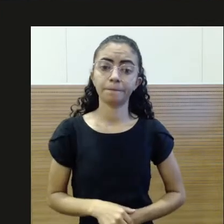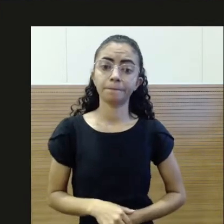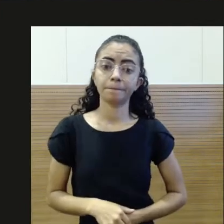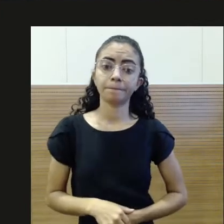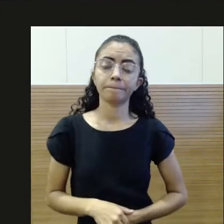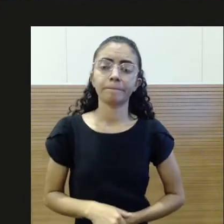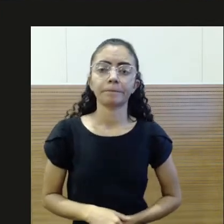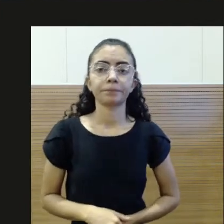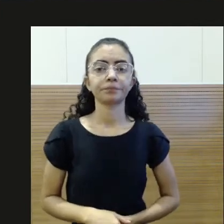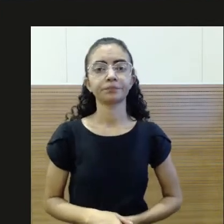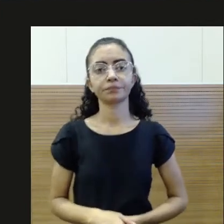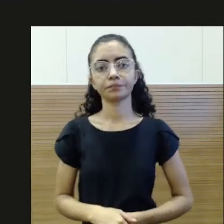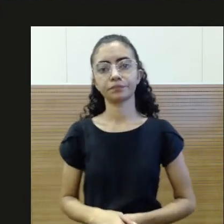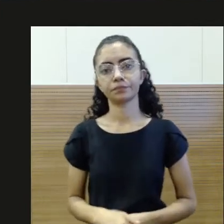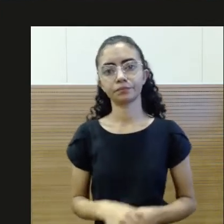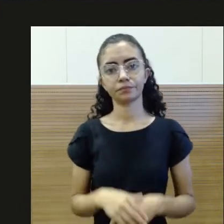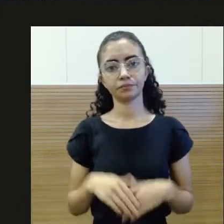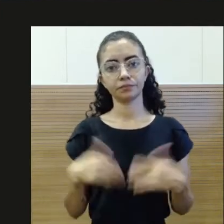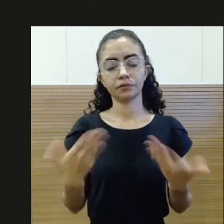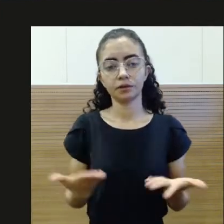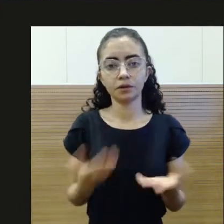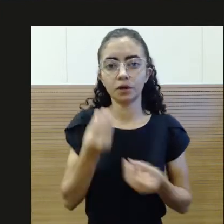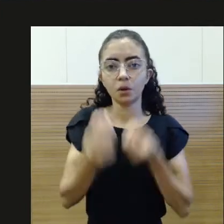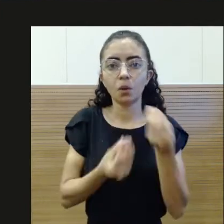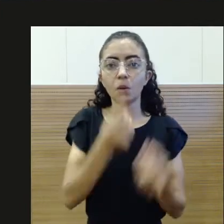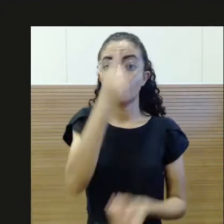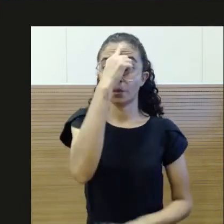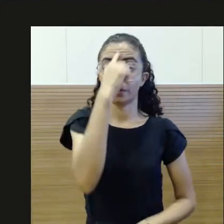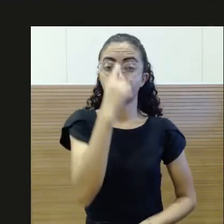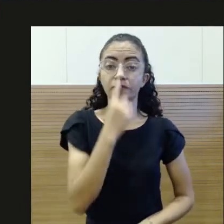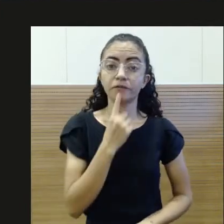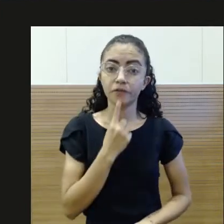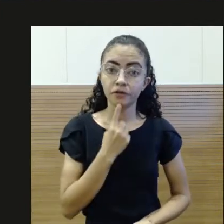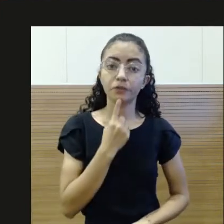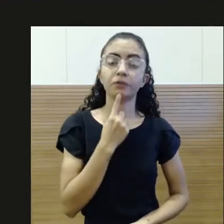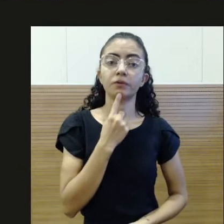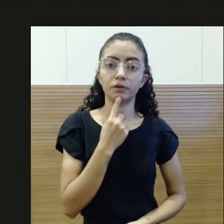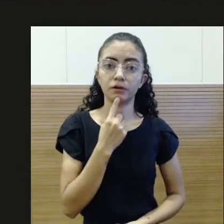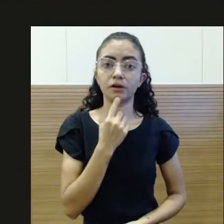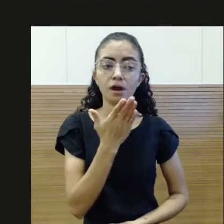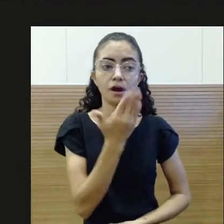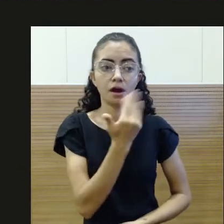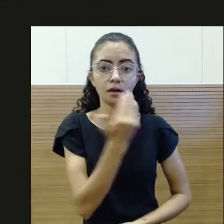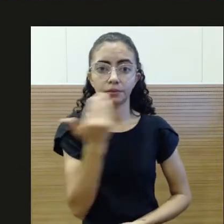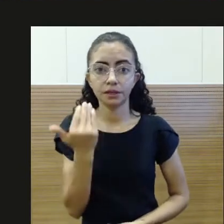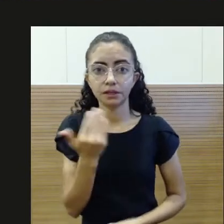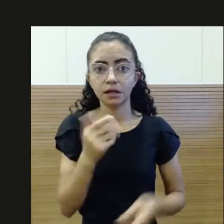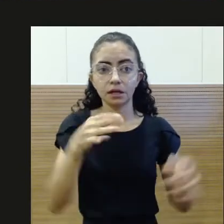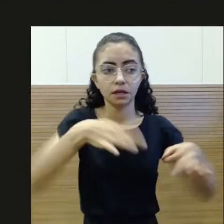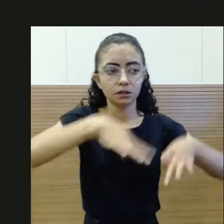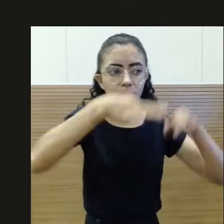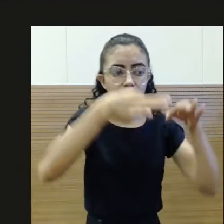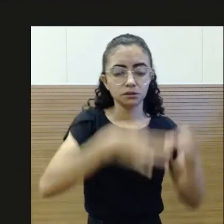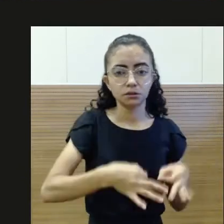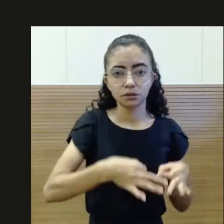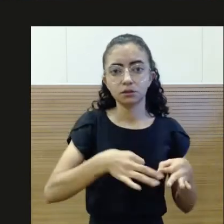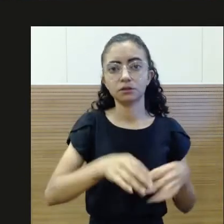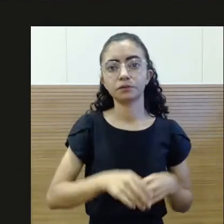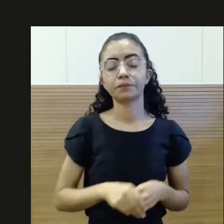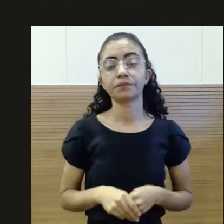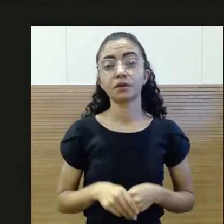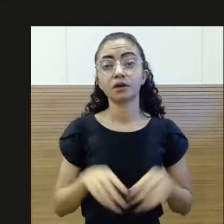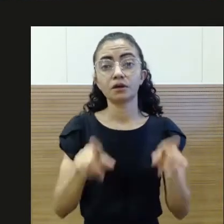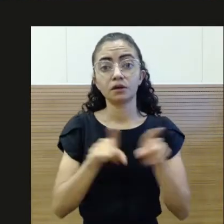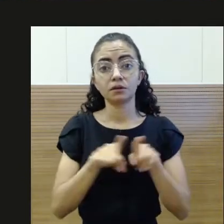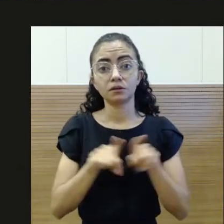são várias. Uma é o perfil nutricional desses alimentos, que é completamente inadequado, mas outra é porque eles